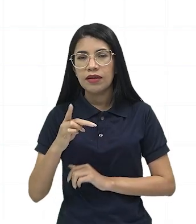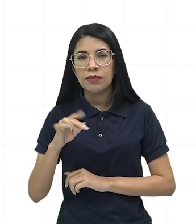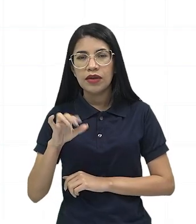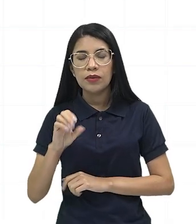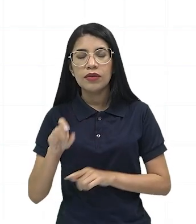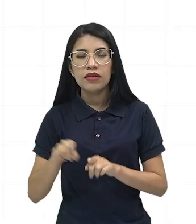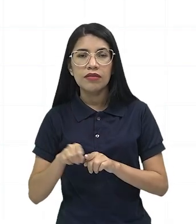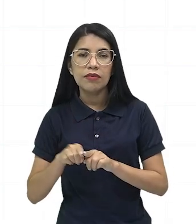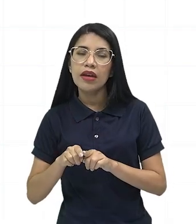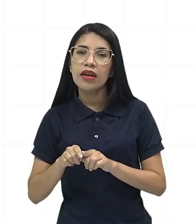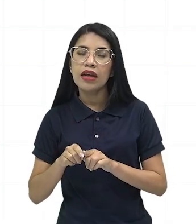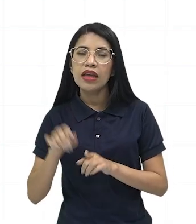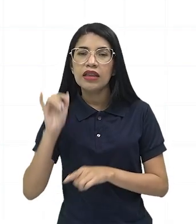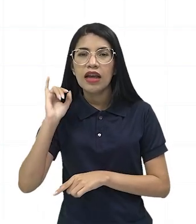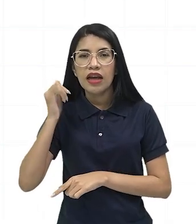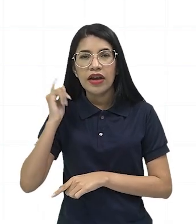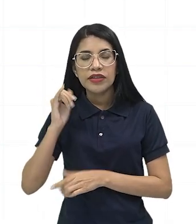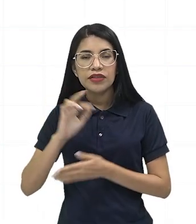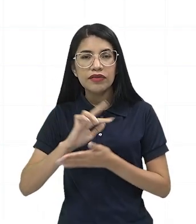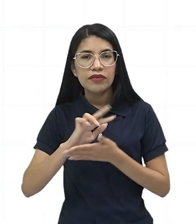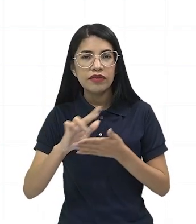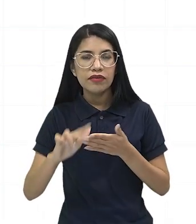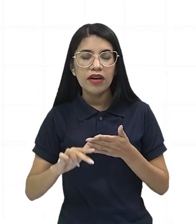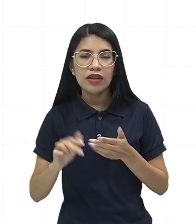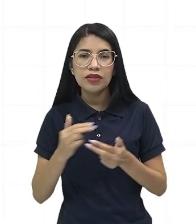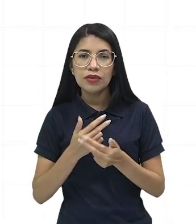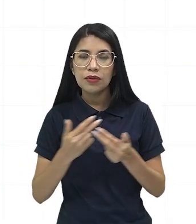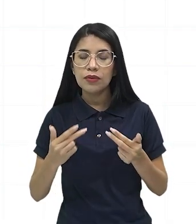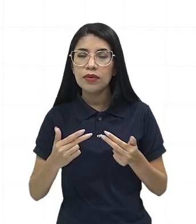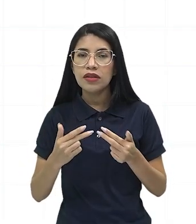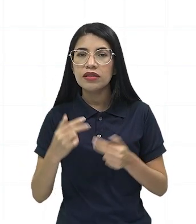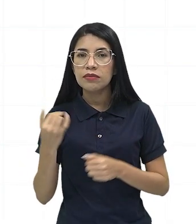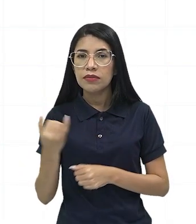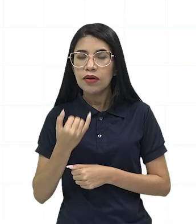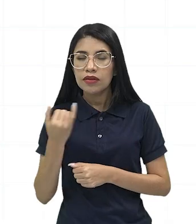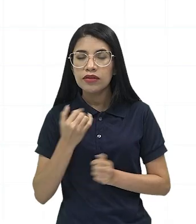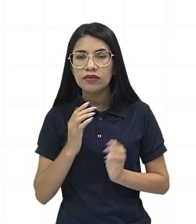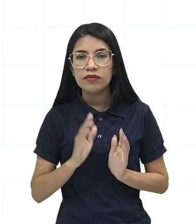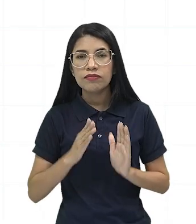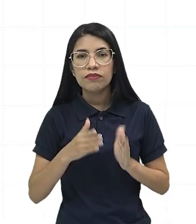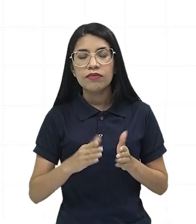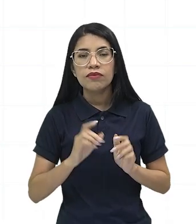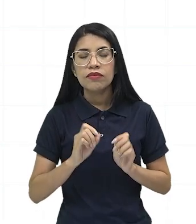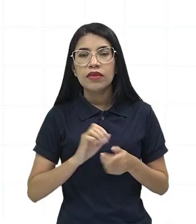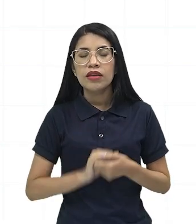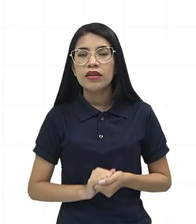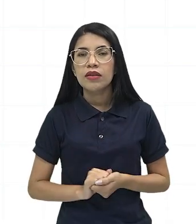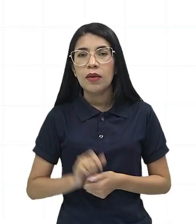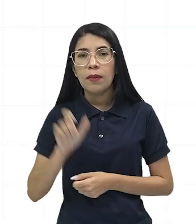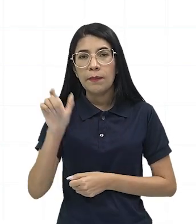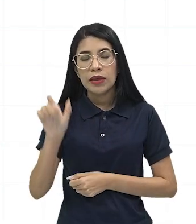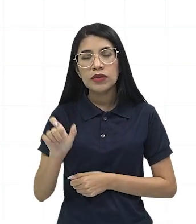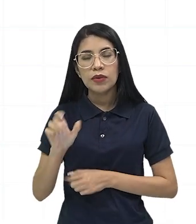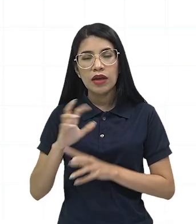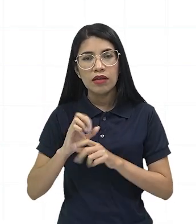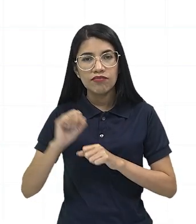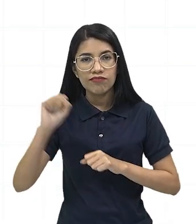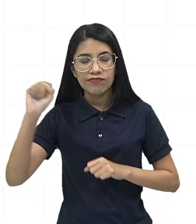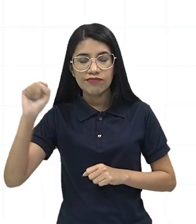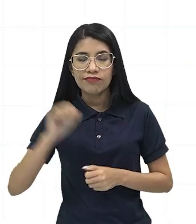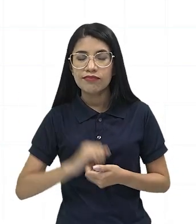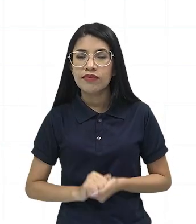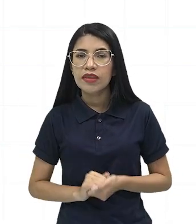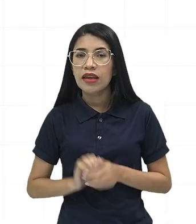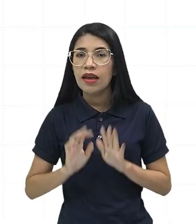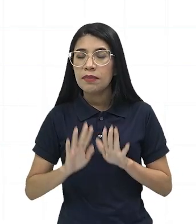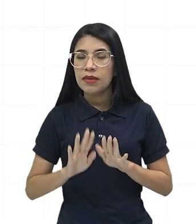da época. Então são narrativas sobre fatos grandiosos, centrados na figura de um herói. Mas